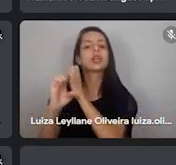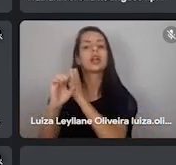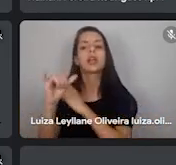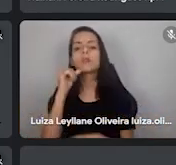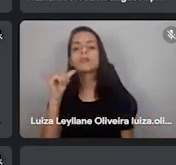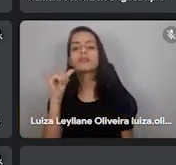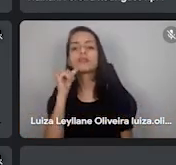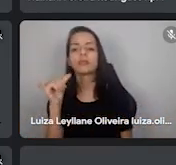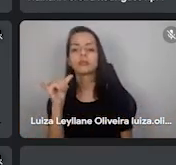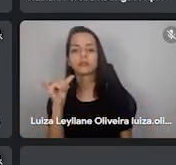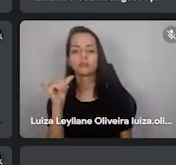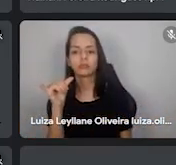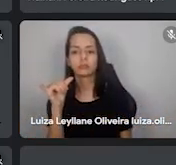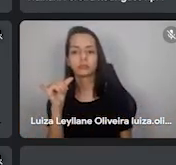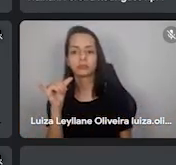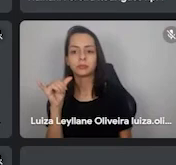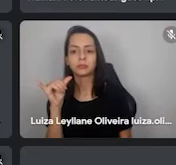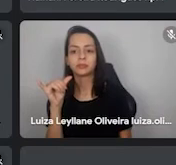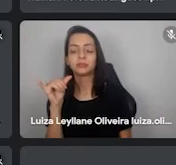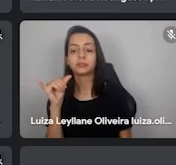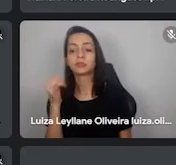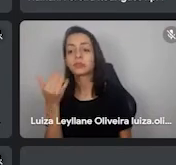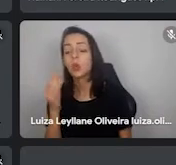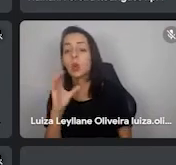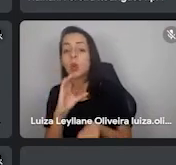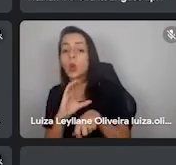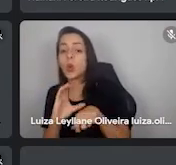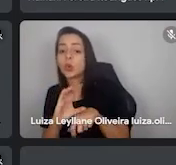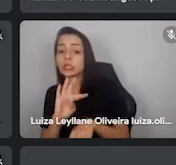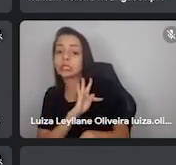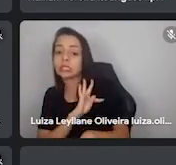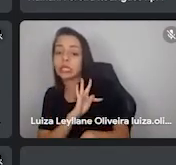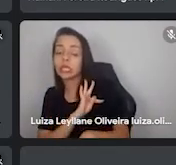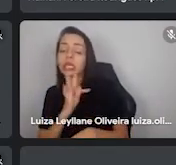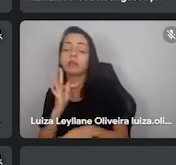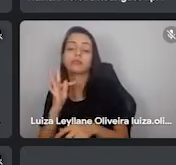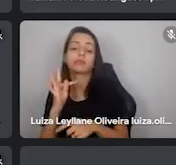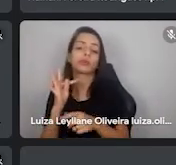fazendo um curso técnico em eletrotécnica.